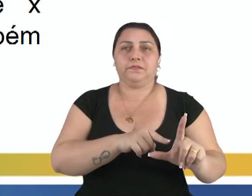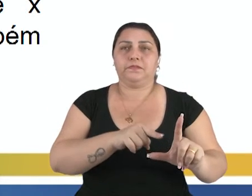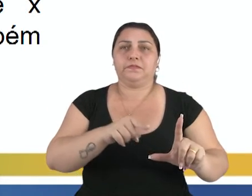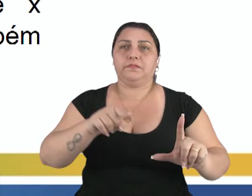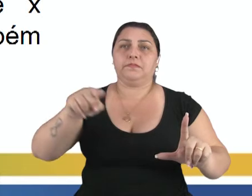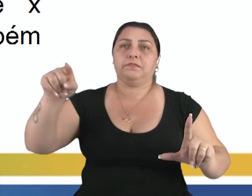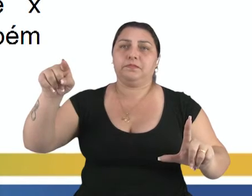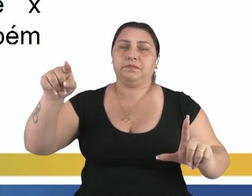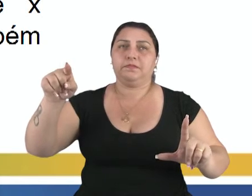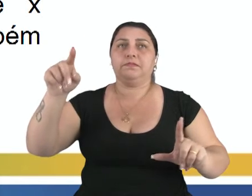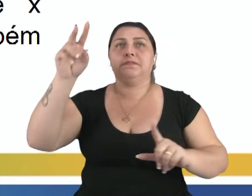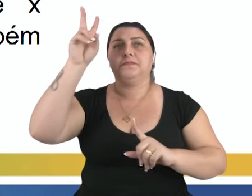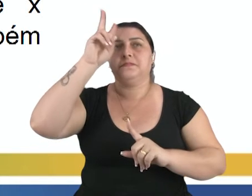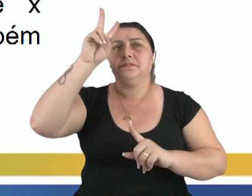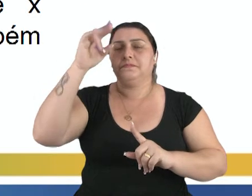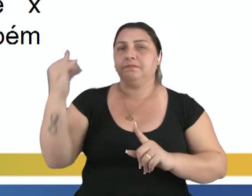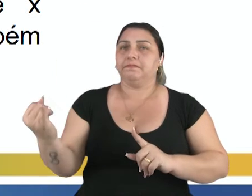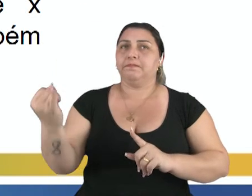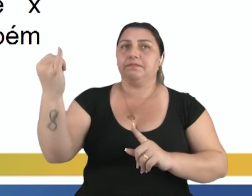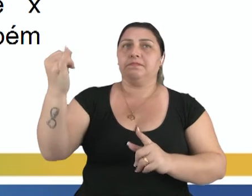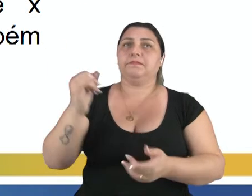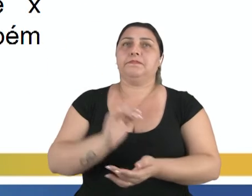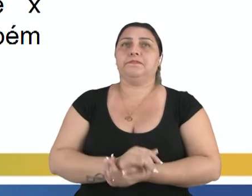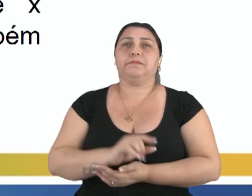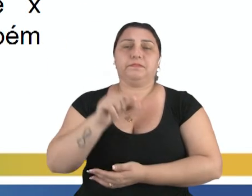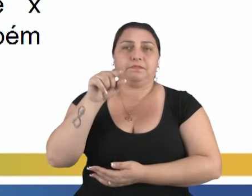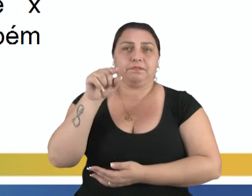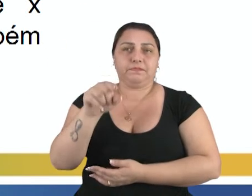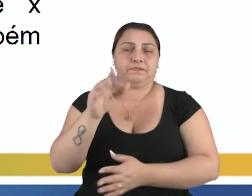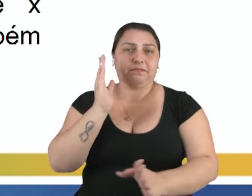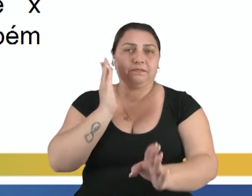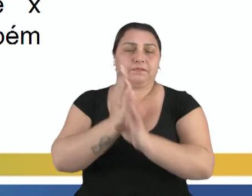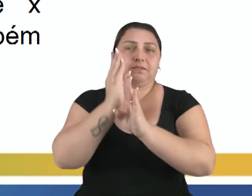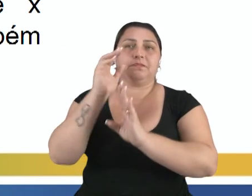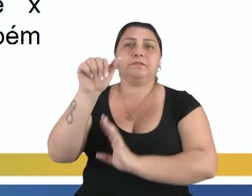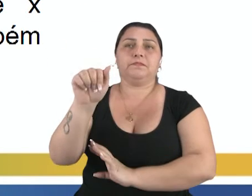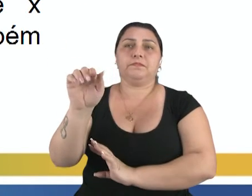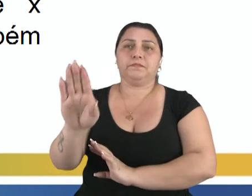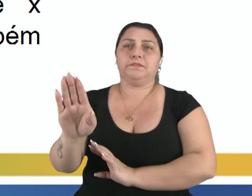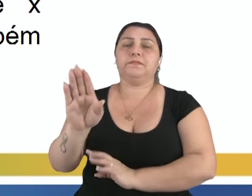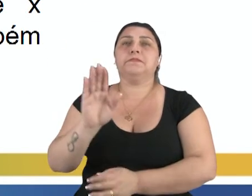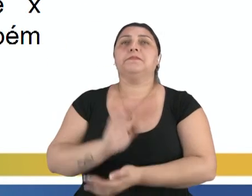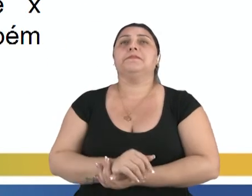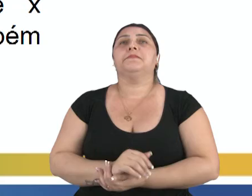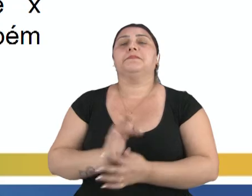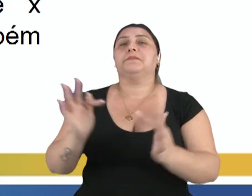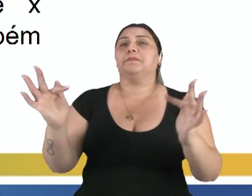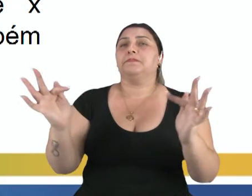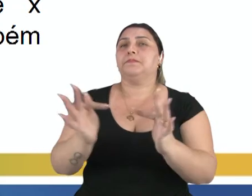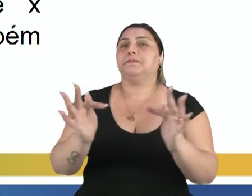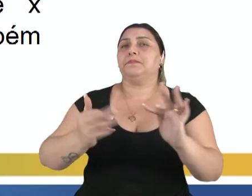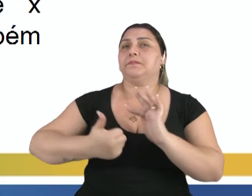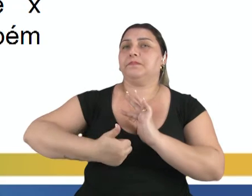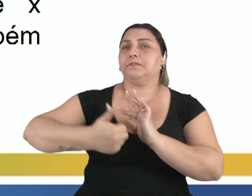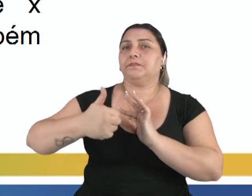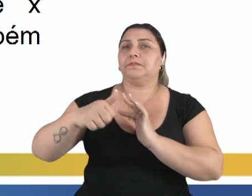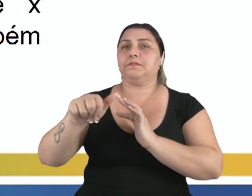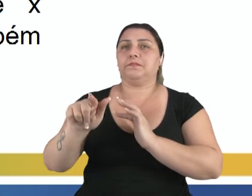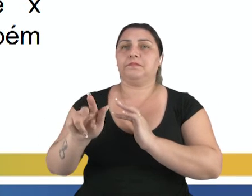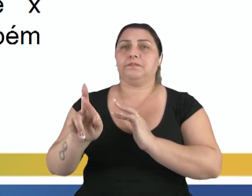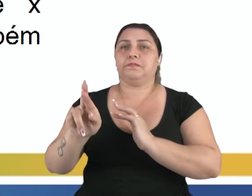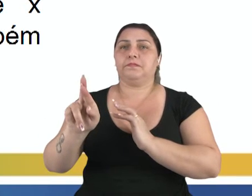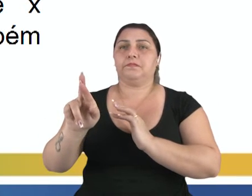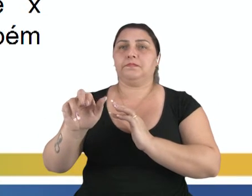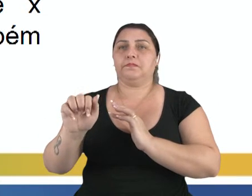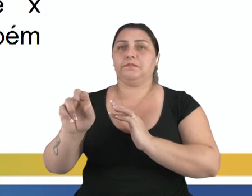você identifica o a e o b na função do primeiro grau, ela vai indicar geometricamente, como vocês